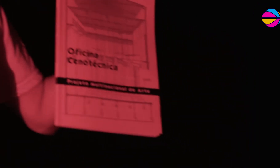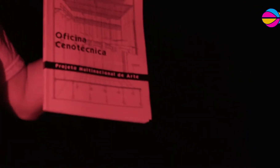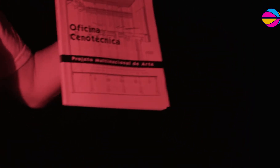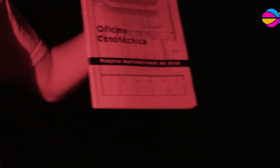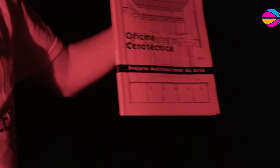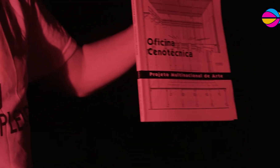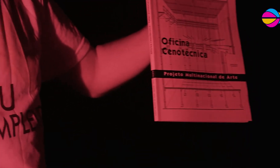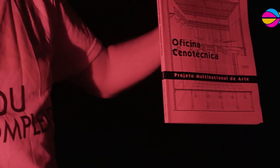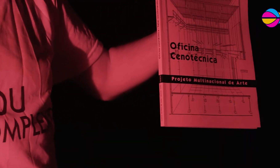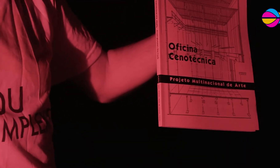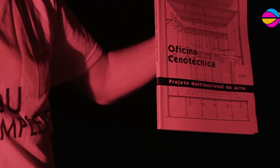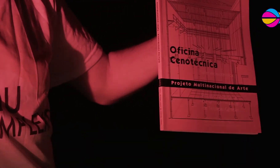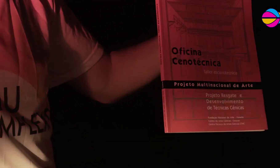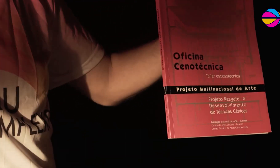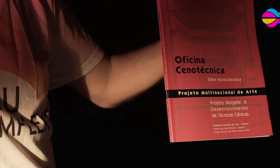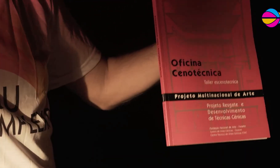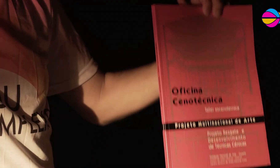Vou só tirar um pouquinho.